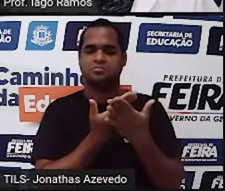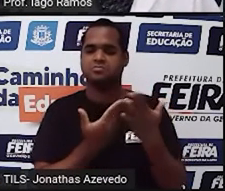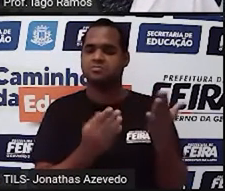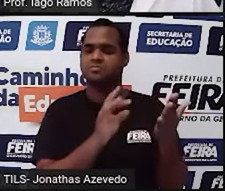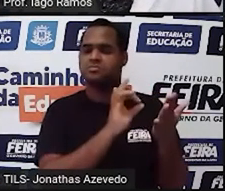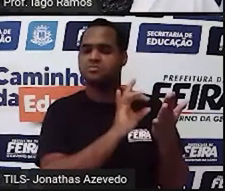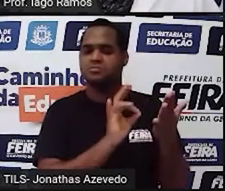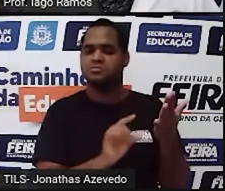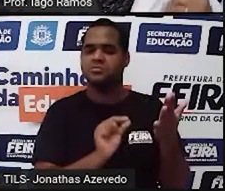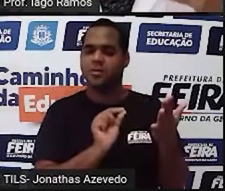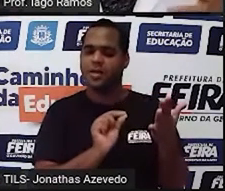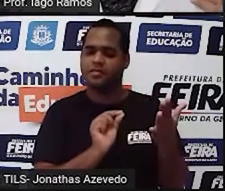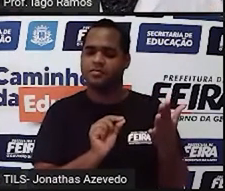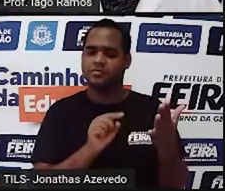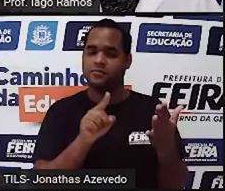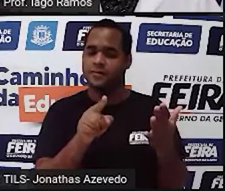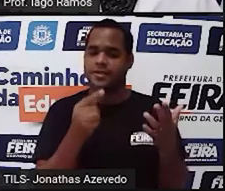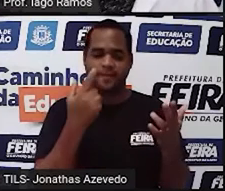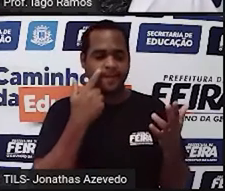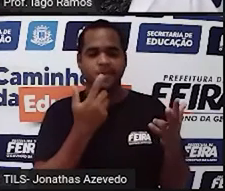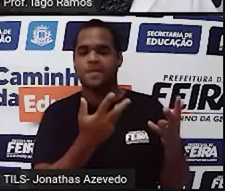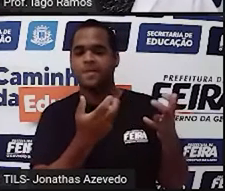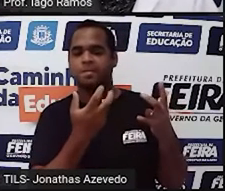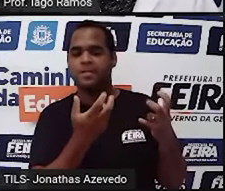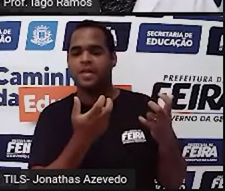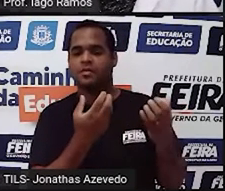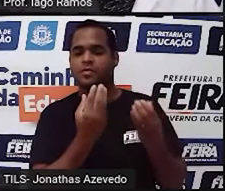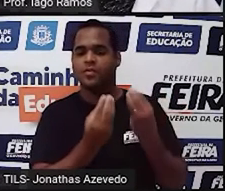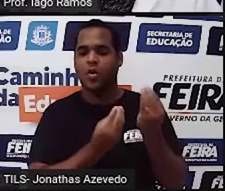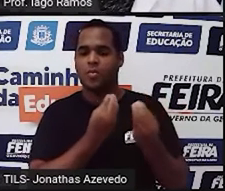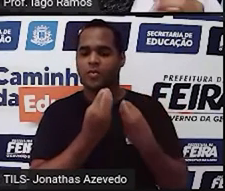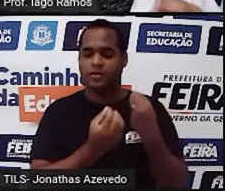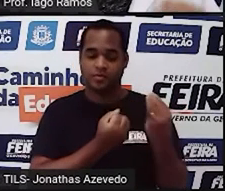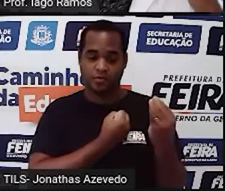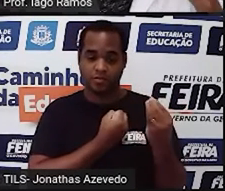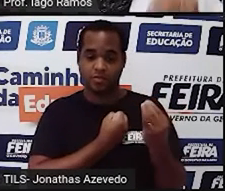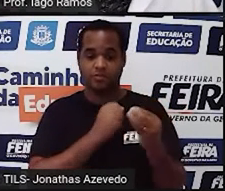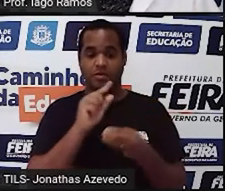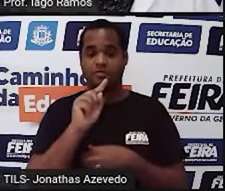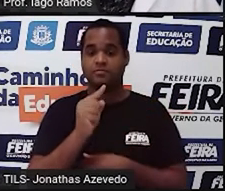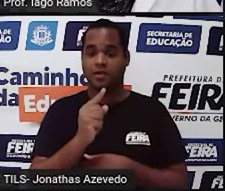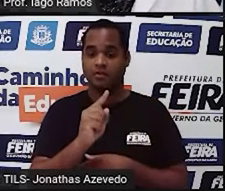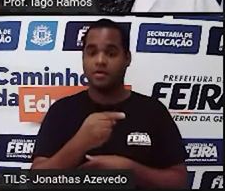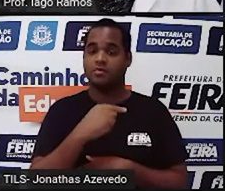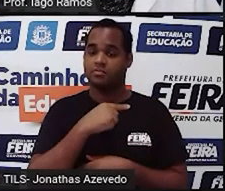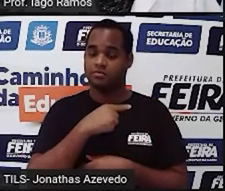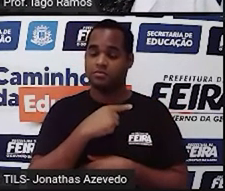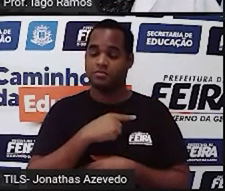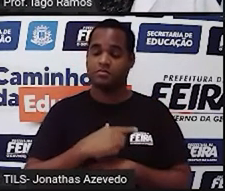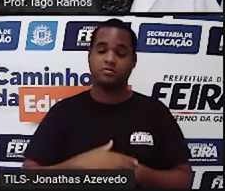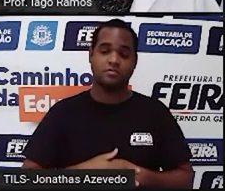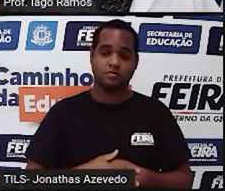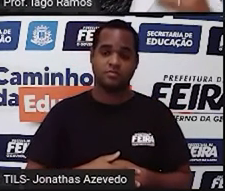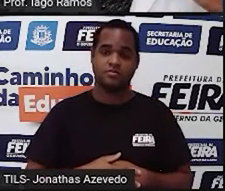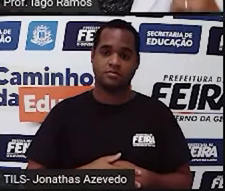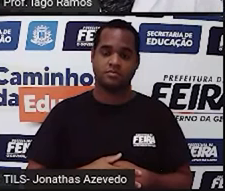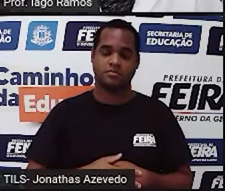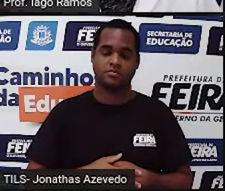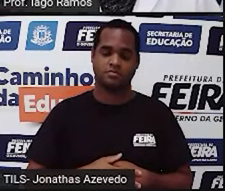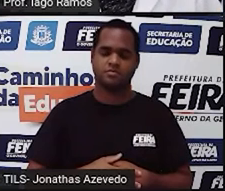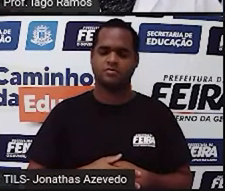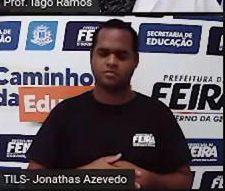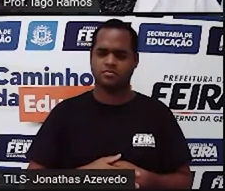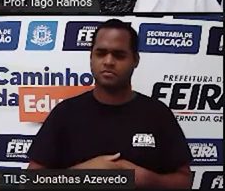tá você deve ter percebido que aqueles números ali tem, Tu tá em